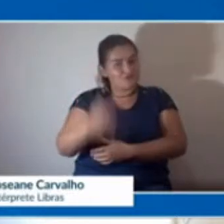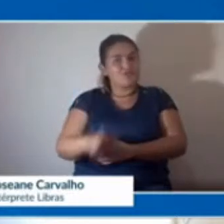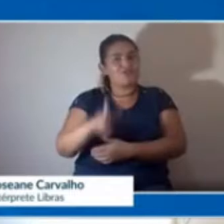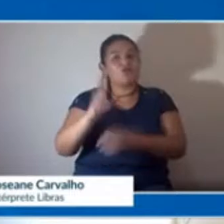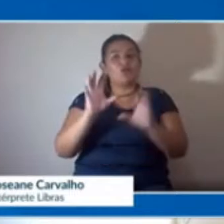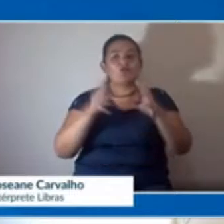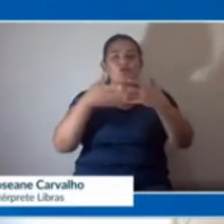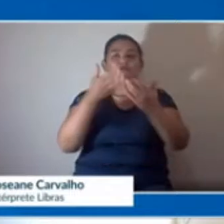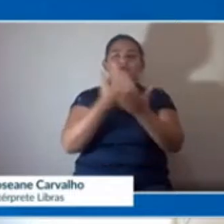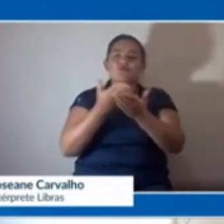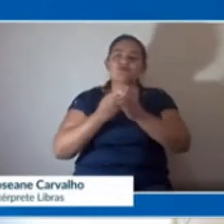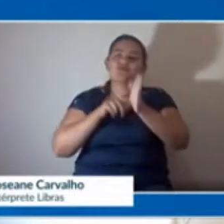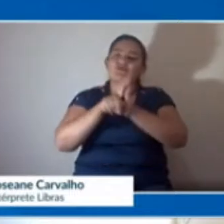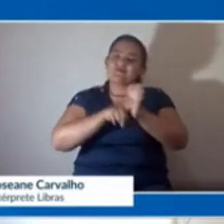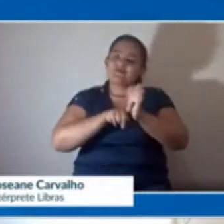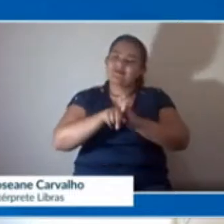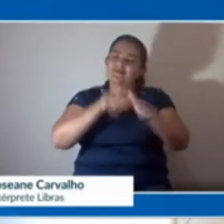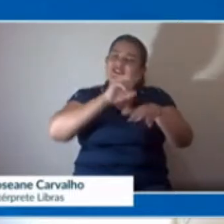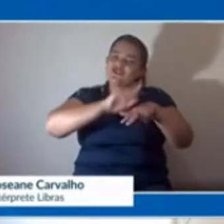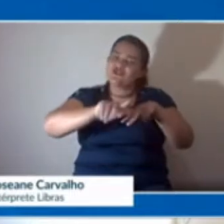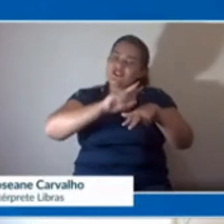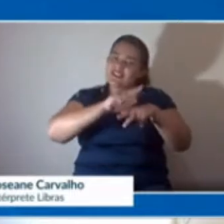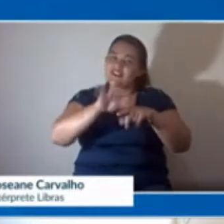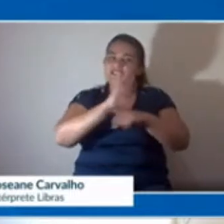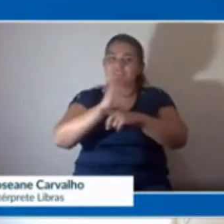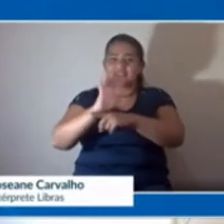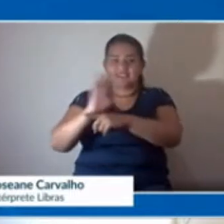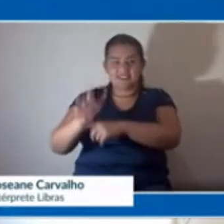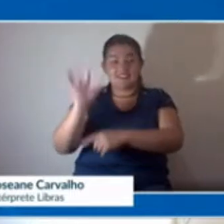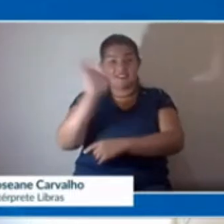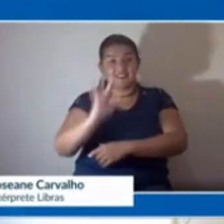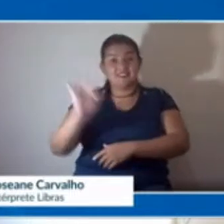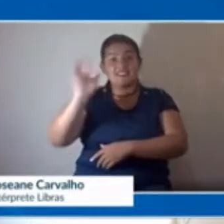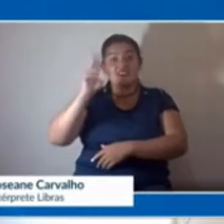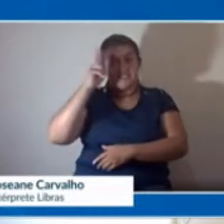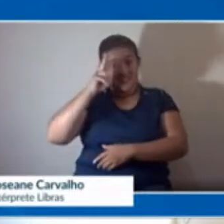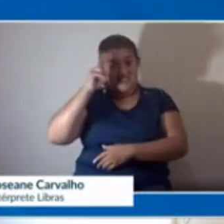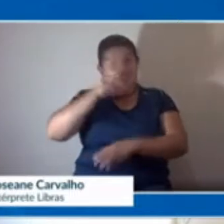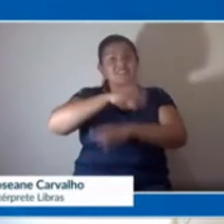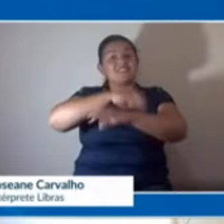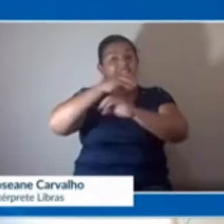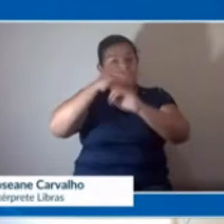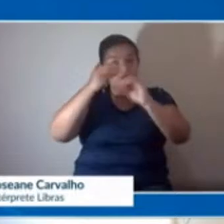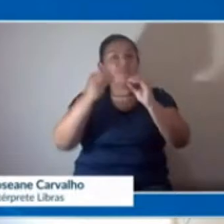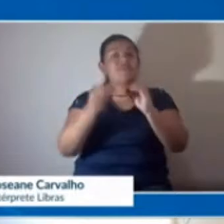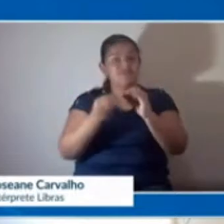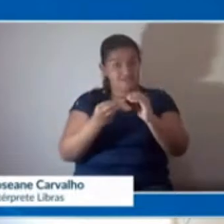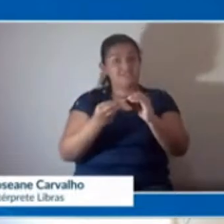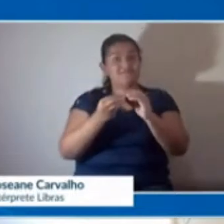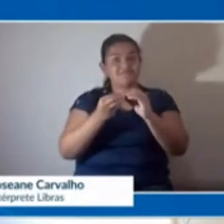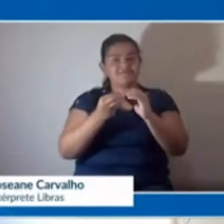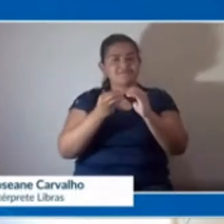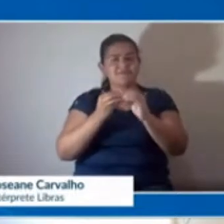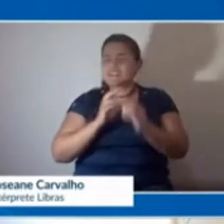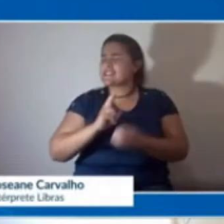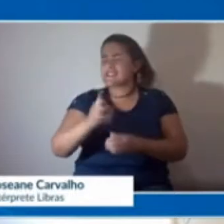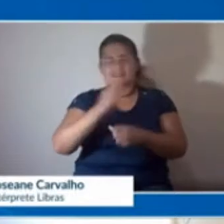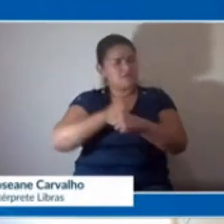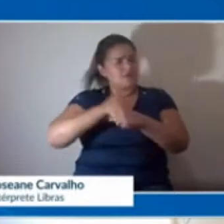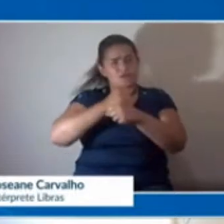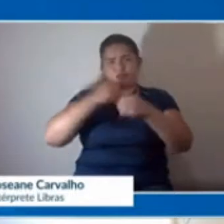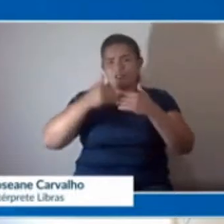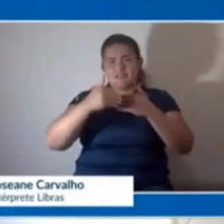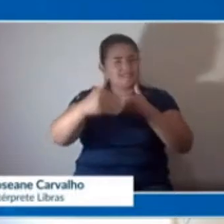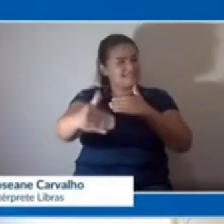Pesquisas em Gênero e Cinema da Faculdade de História da Universidade Federal de Goiás realiza todo ano a mostra Elas